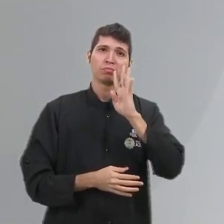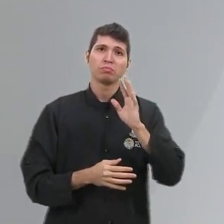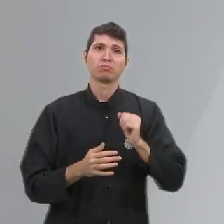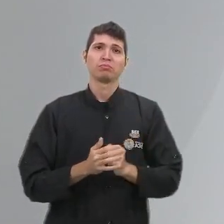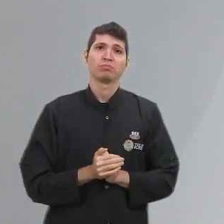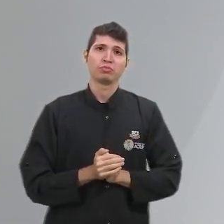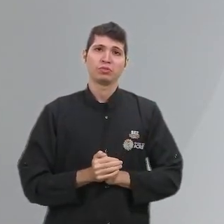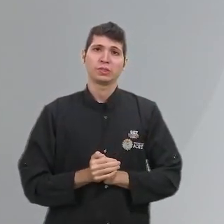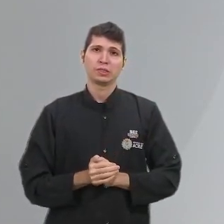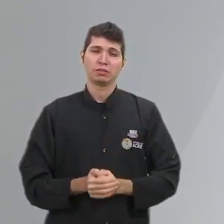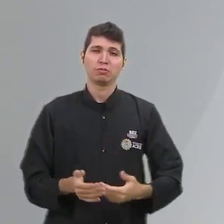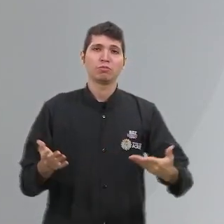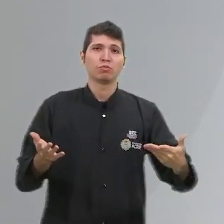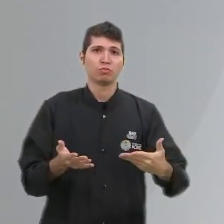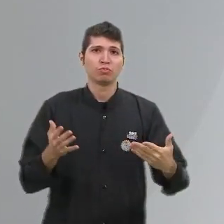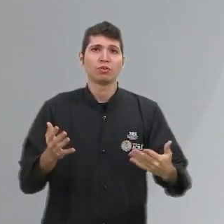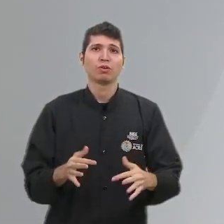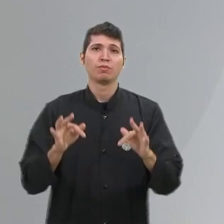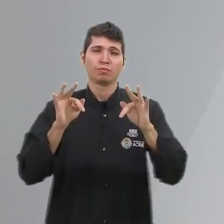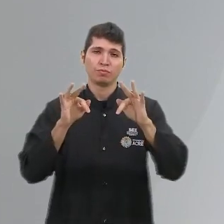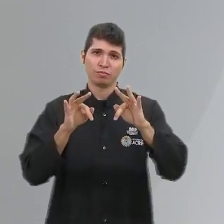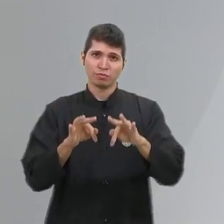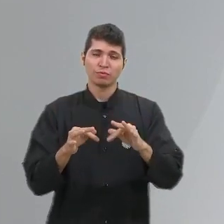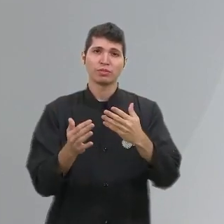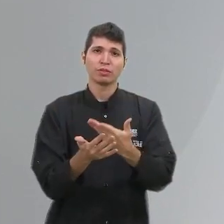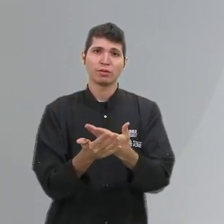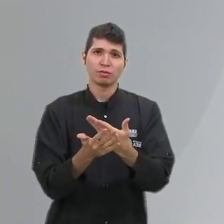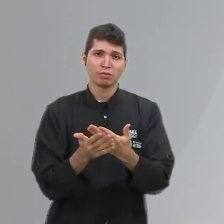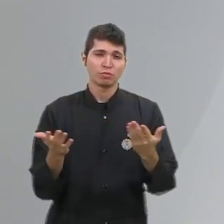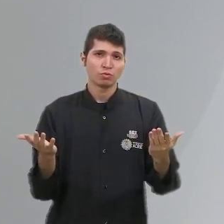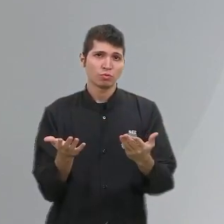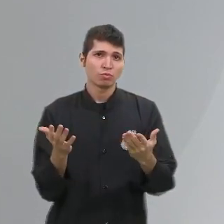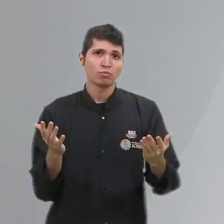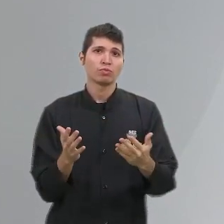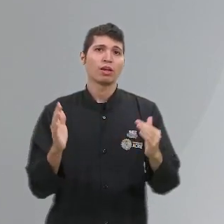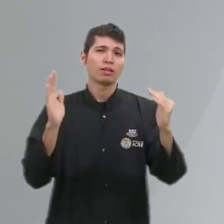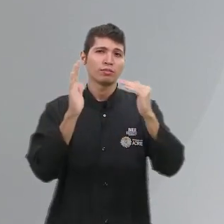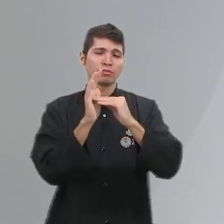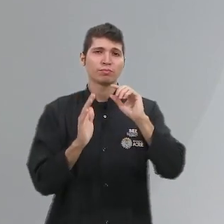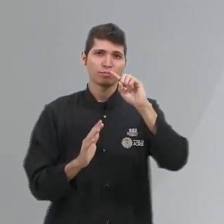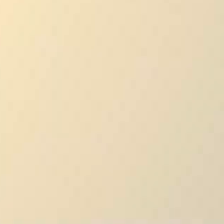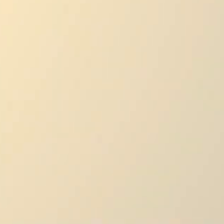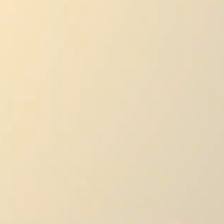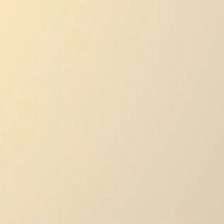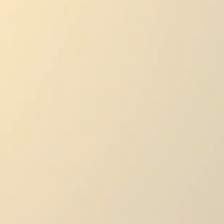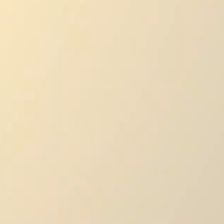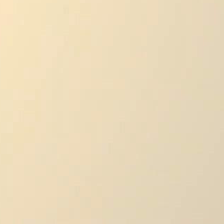chegando ao final da aula de hoje. Espero que vocês tenham gostado, tá bom? Aguardo vocês na próxima. Tchau, tchau.